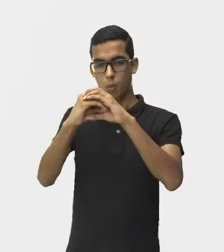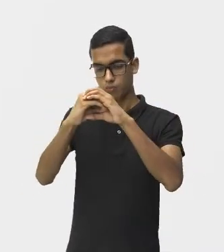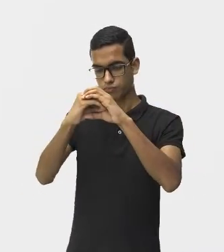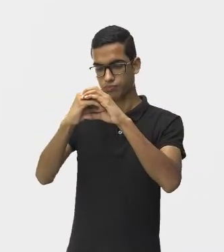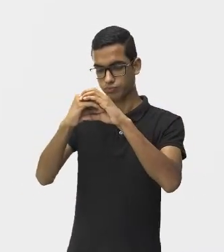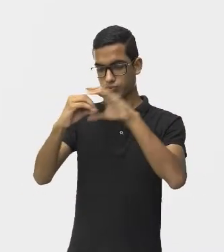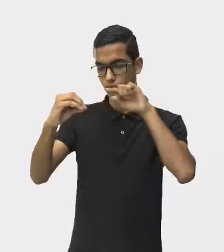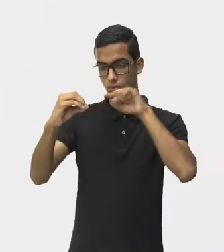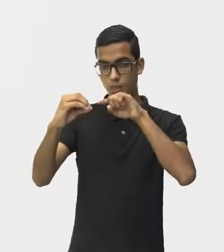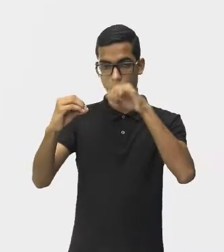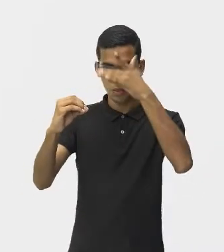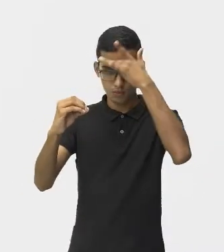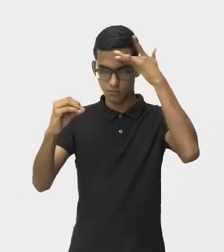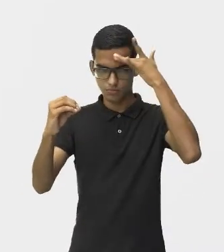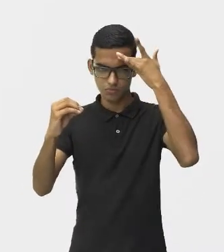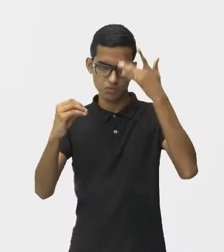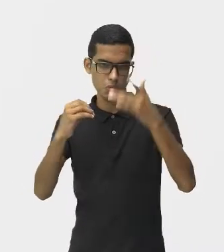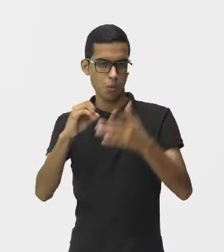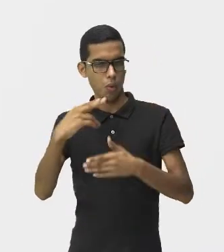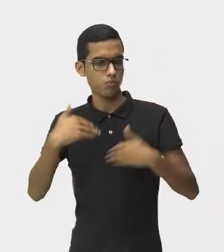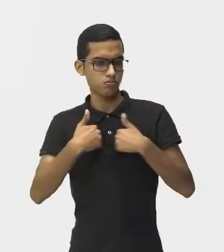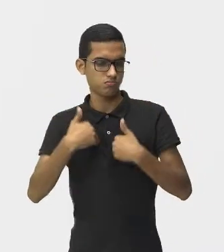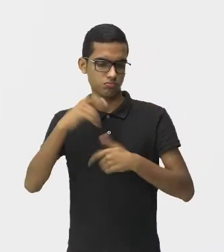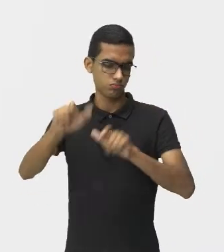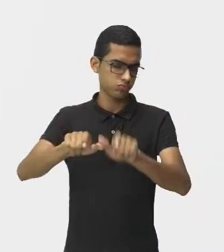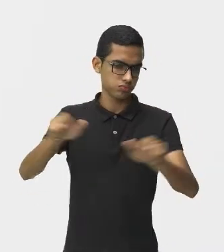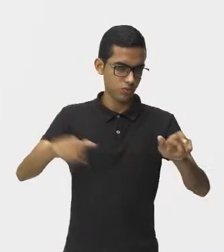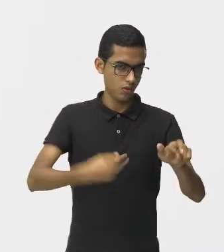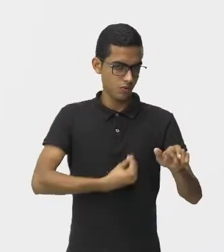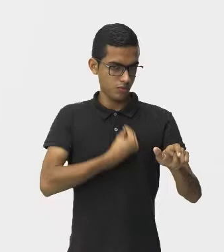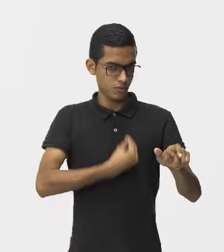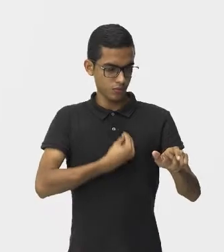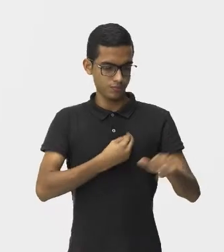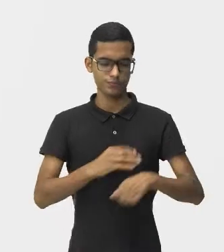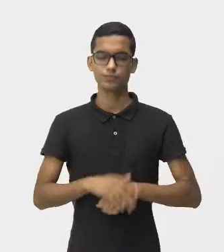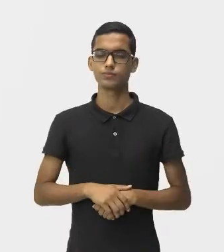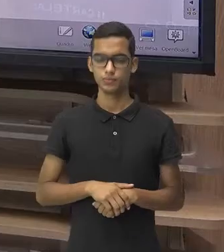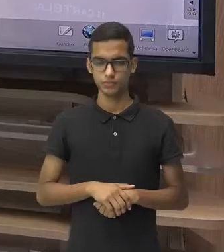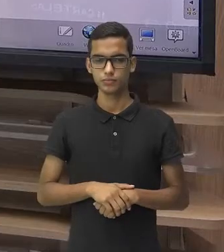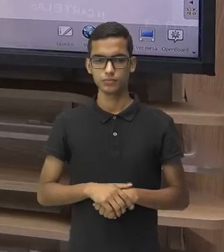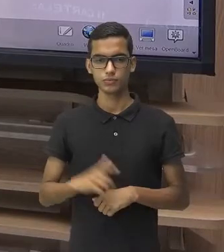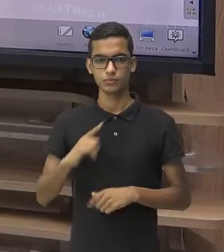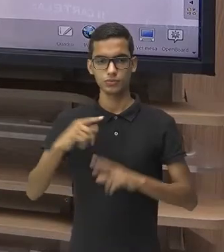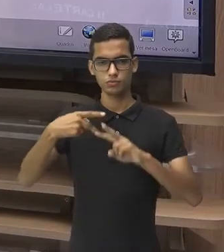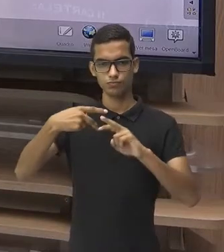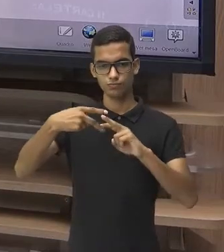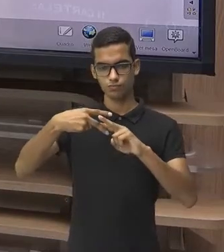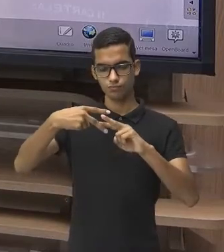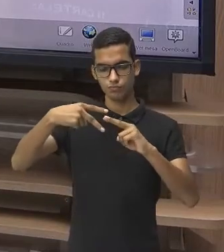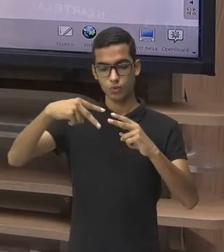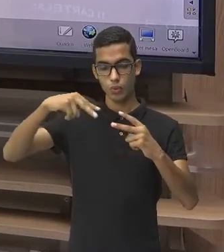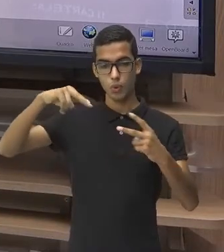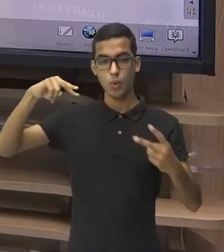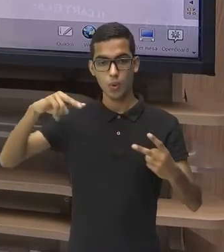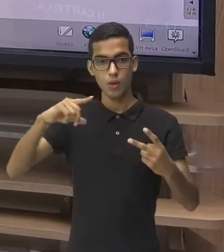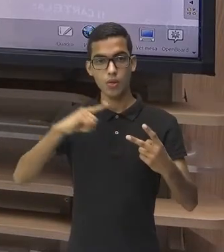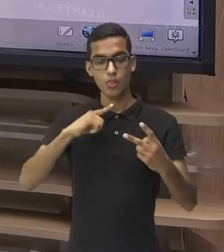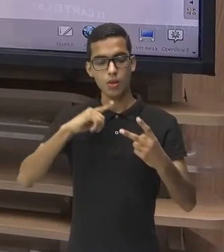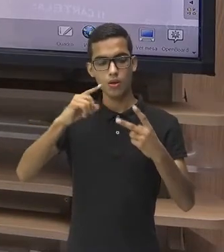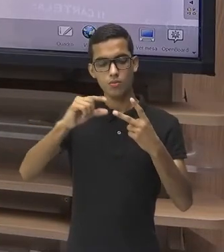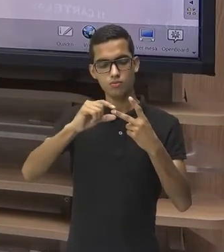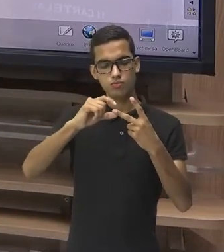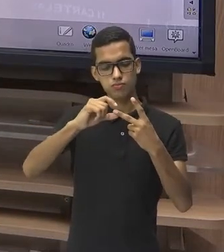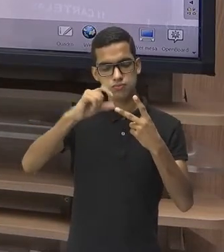observou ali a sua estrutura e onde ele está localizado. Tá? Então, é o DNA que carrega ali todos os genes que estão nesse formato de